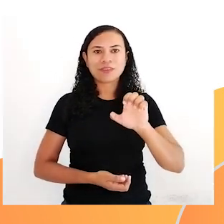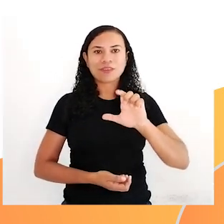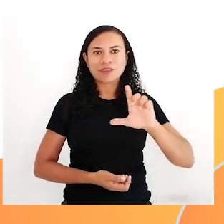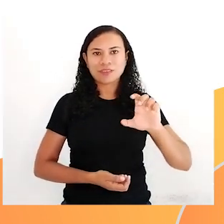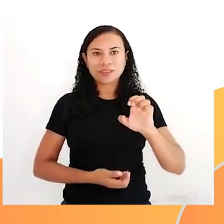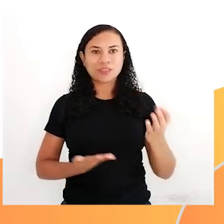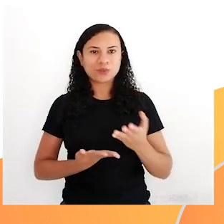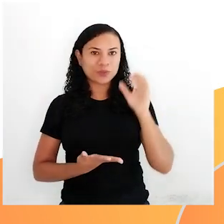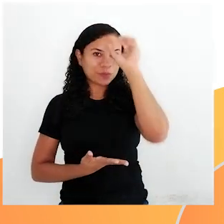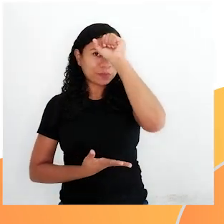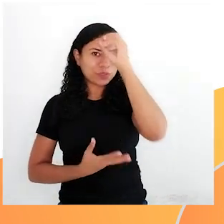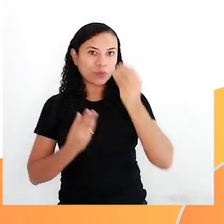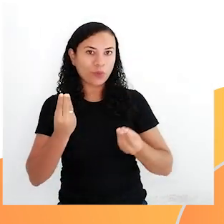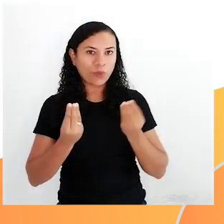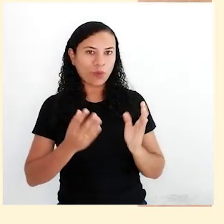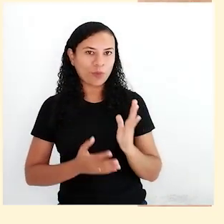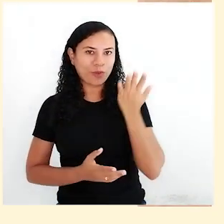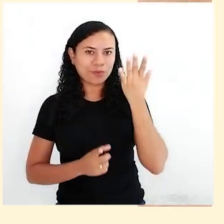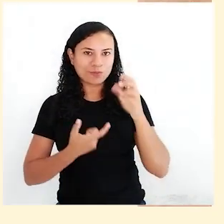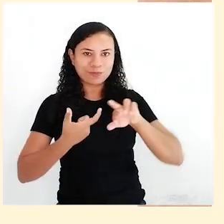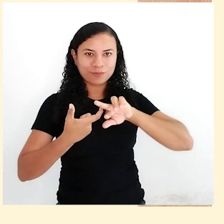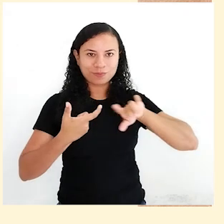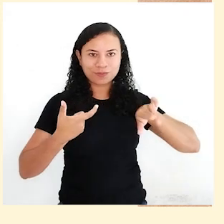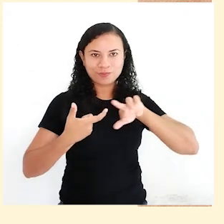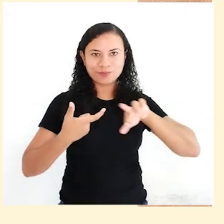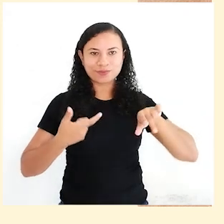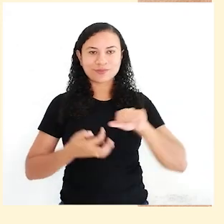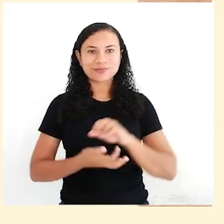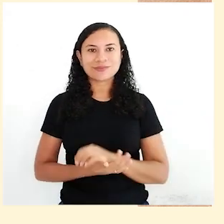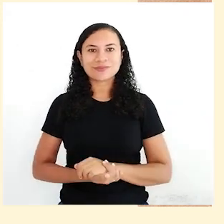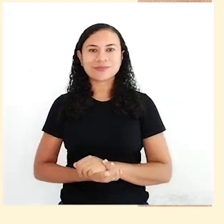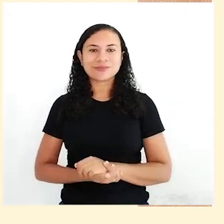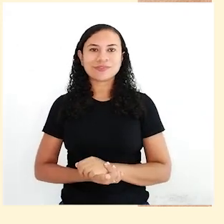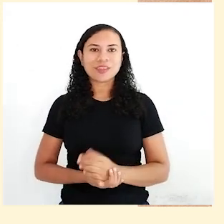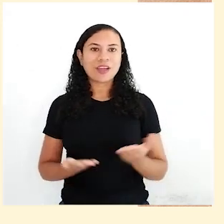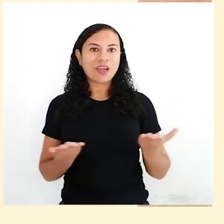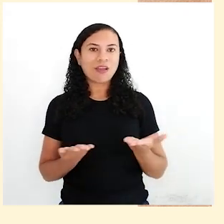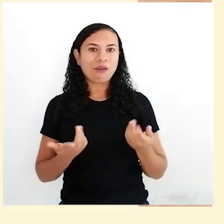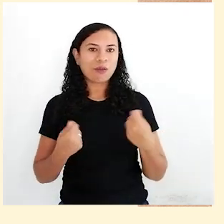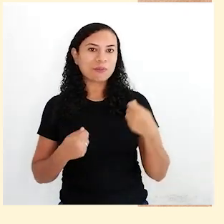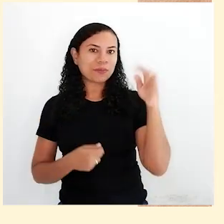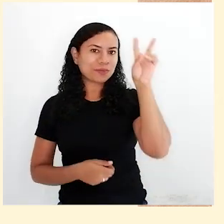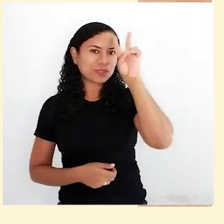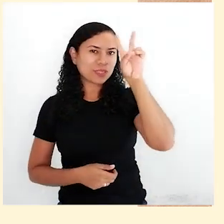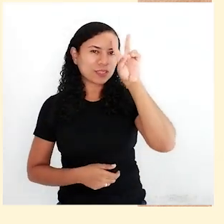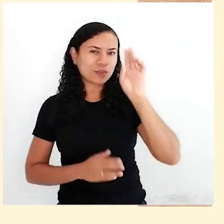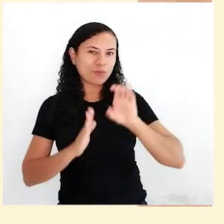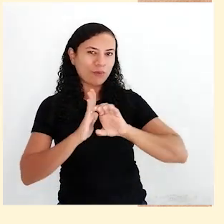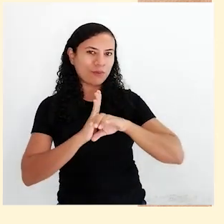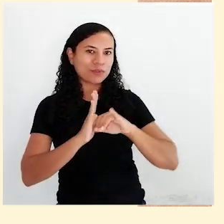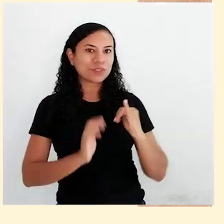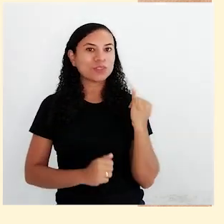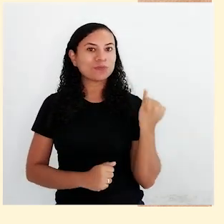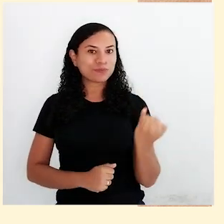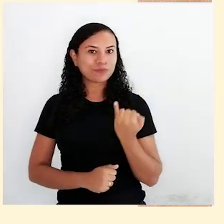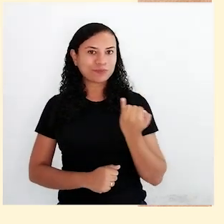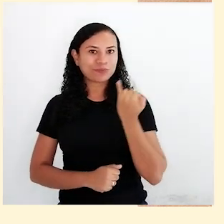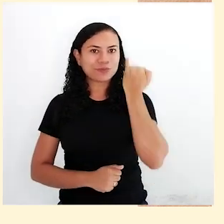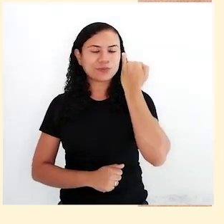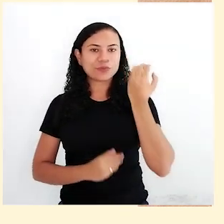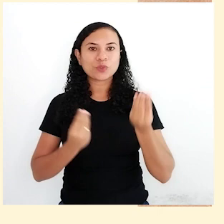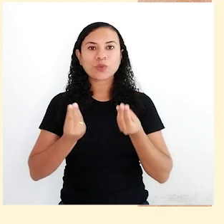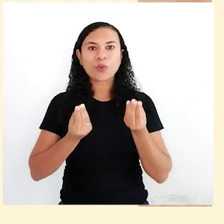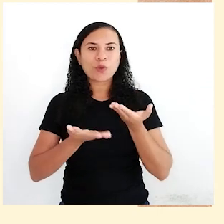como funciona o processo de derivação. Antes de mais nada, precisamos relembrar alguns conceitos importantes